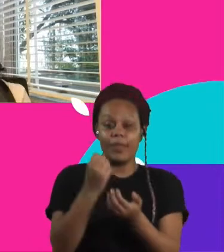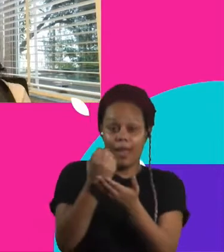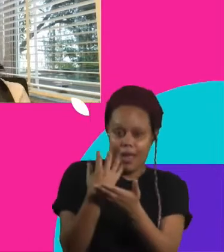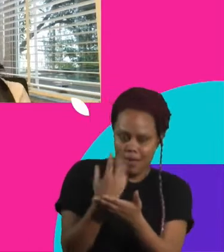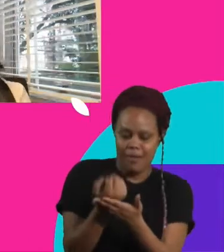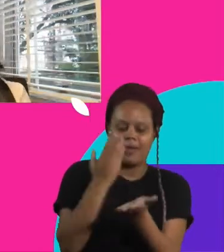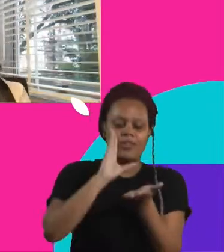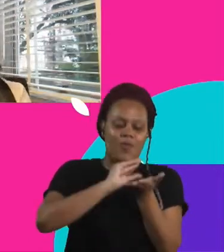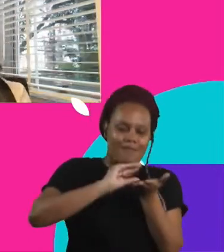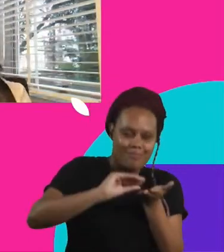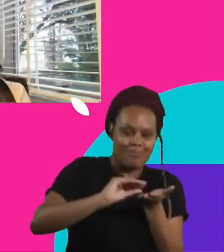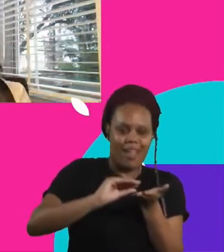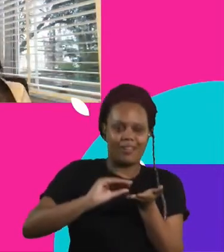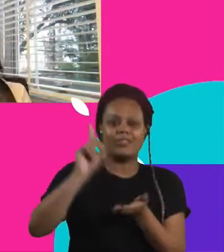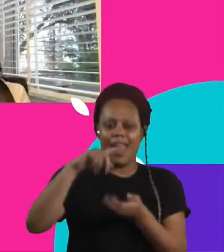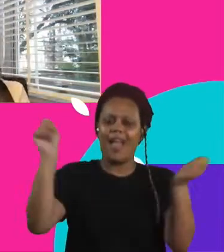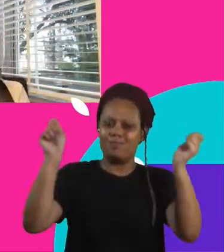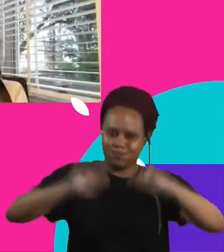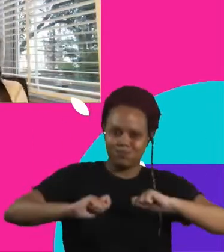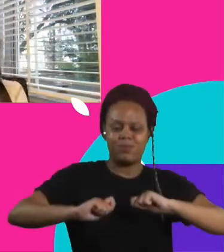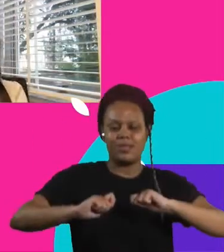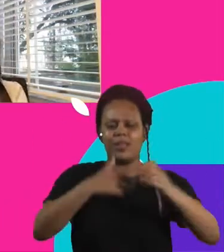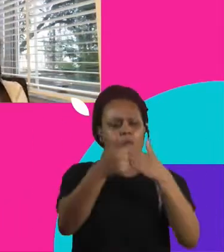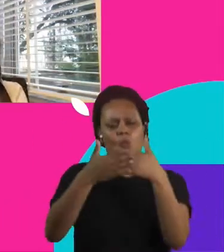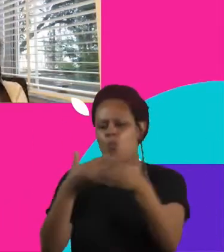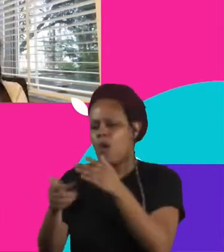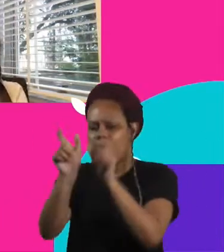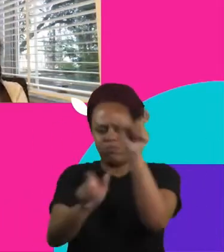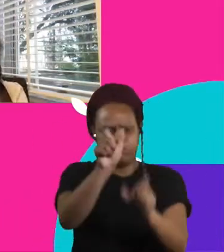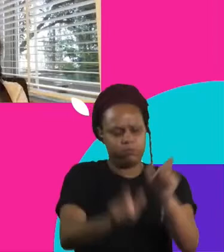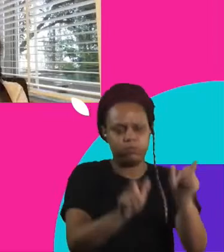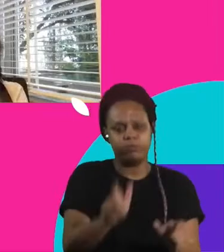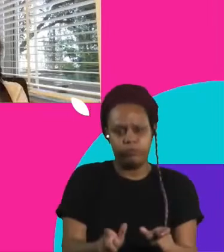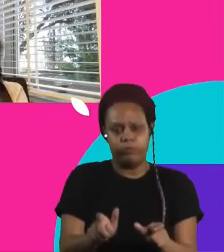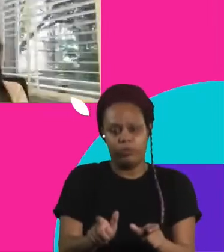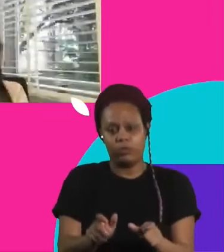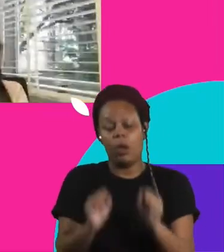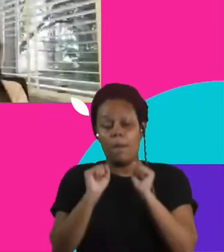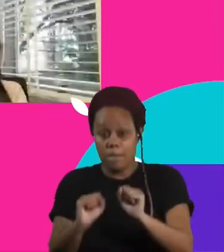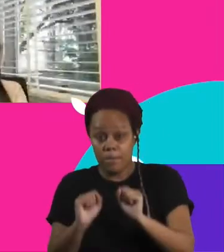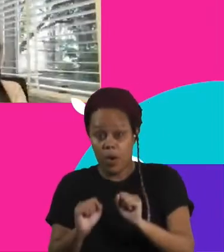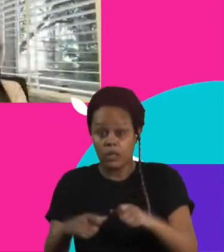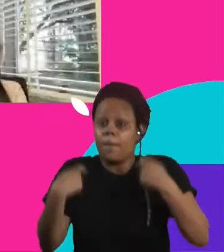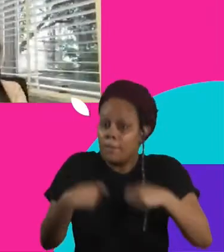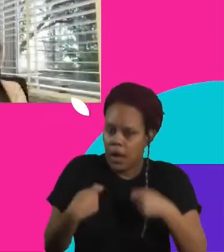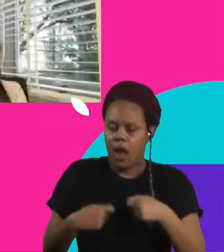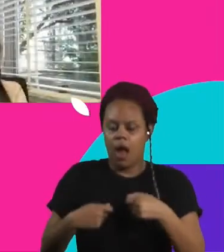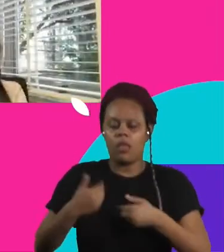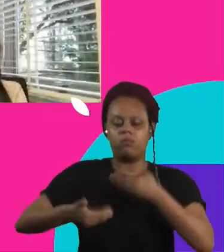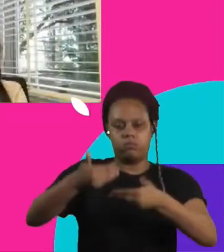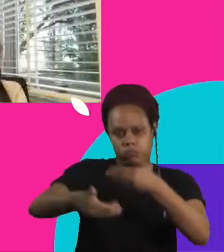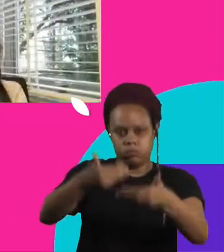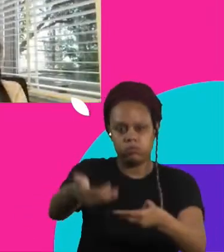os estudantes brasileiros, independente da classe social, de onde eles vivem, devem desenvolver. Quando a